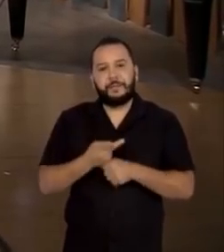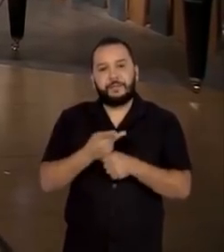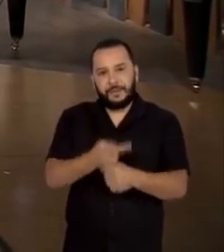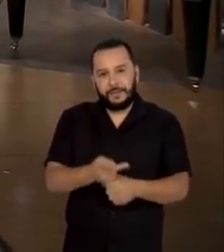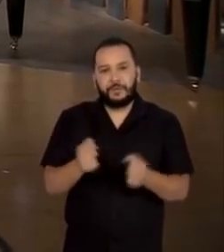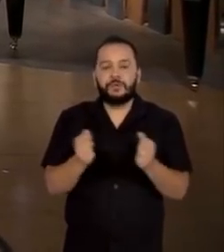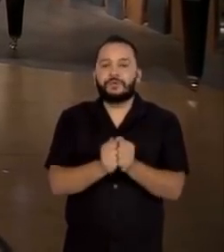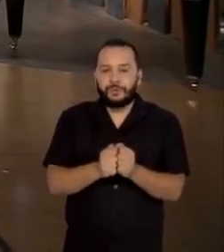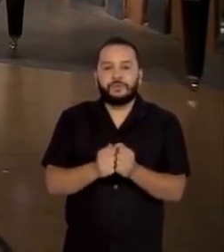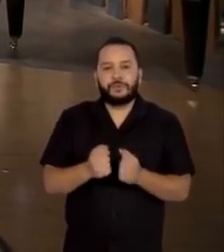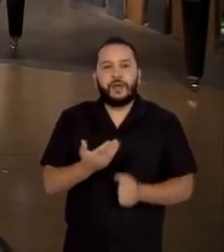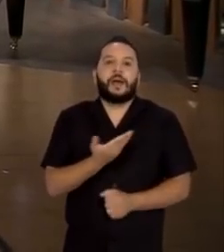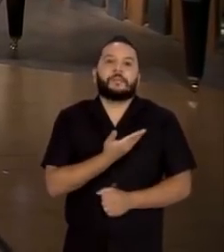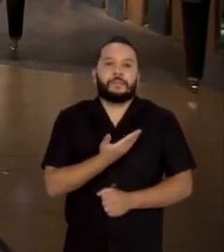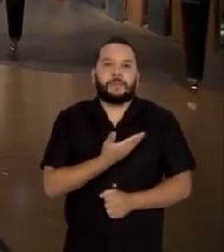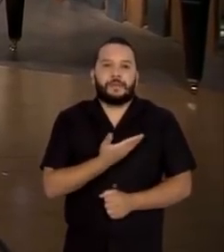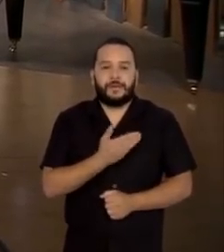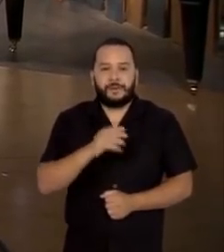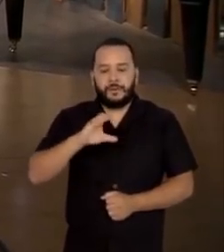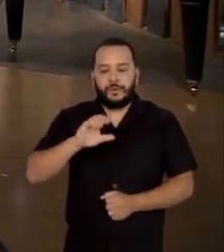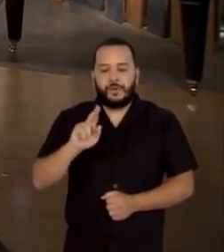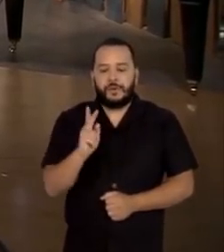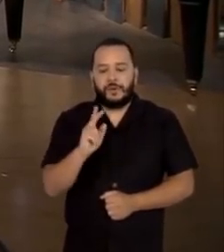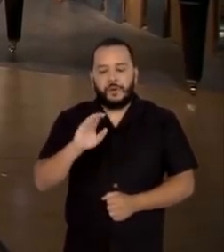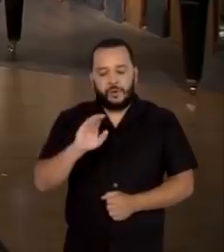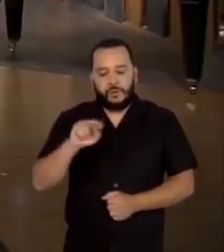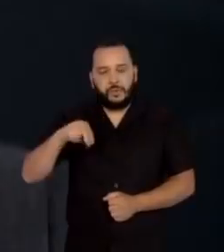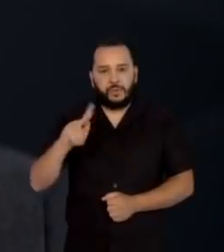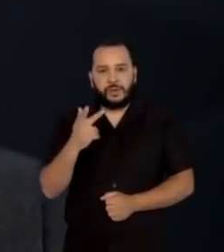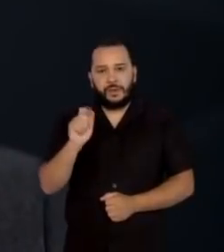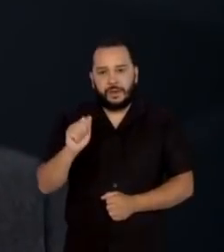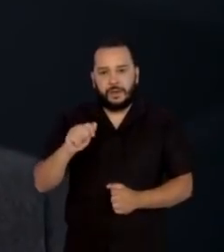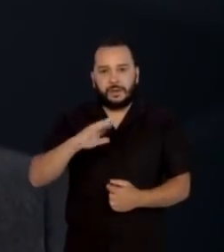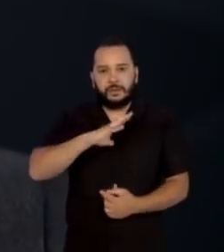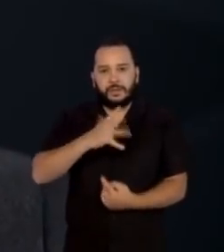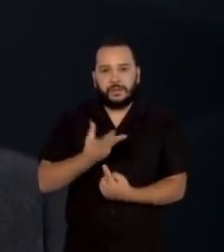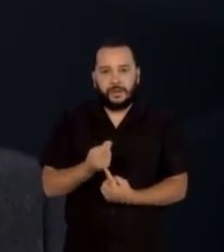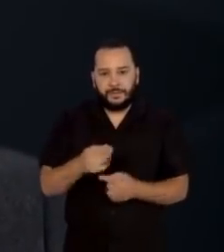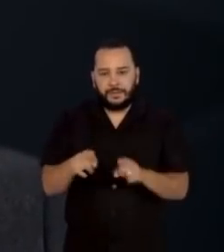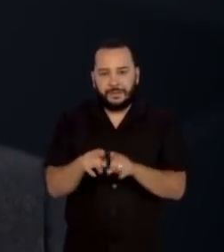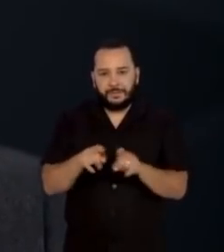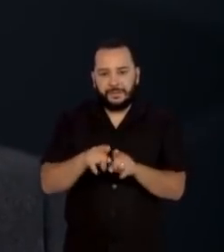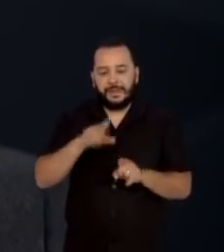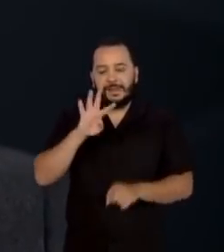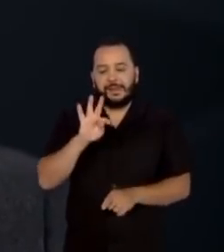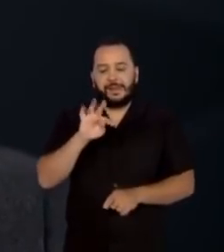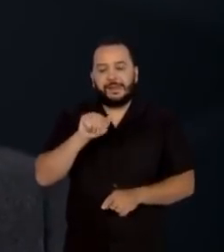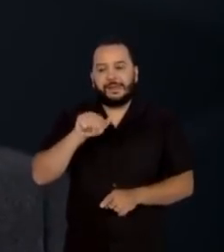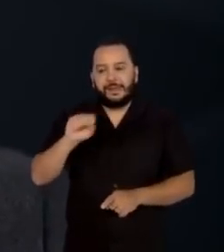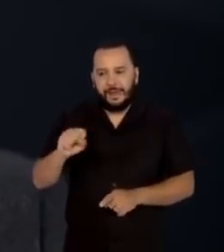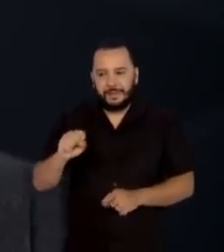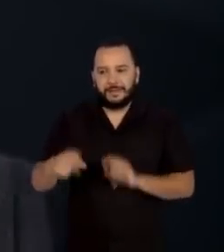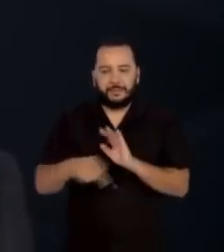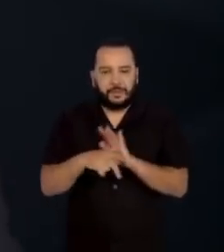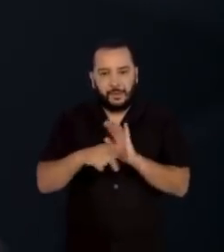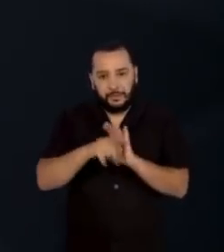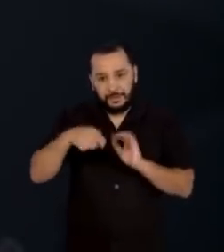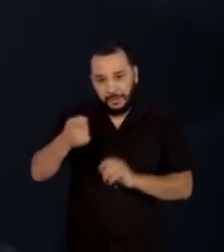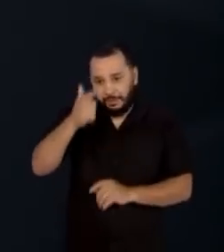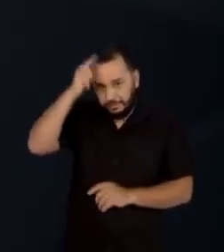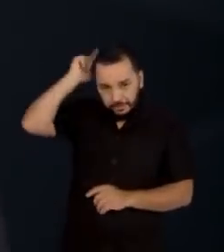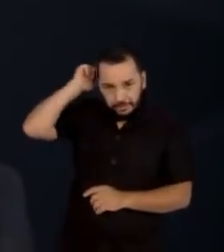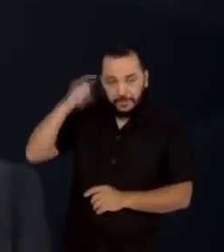ao lado do companheiro de programa, Cunha Júnior, do Metrópolis, e Marcelo Taz, do Provocações. Eles não